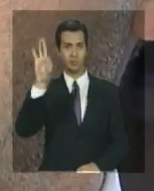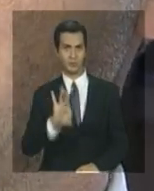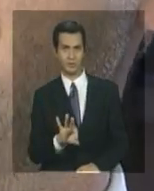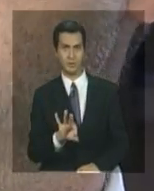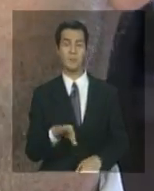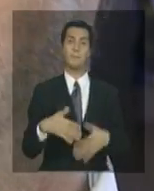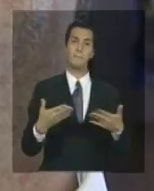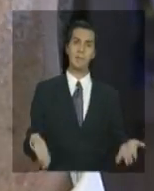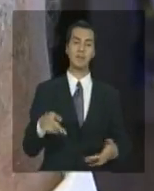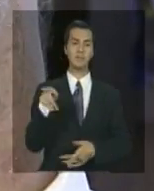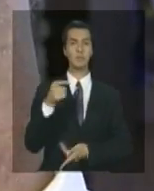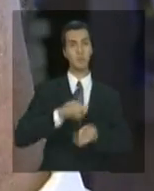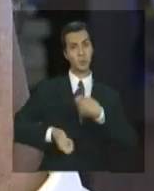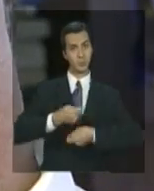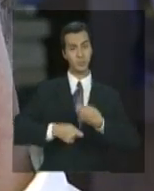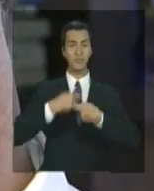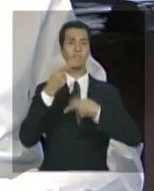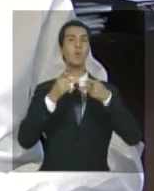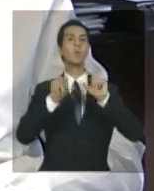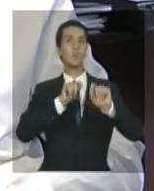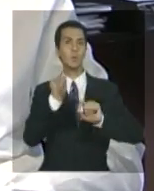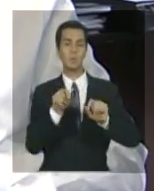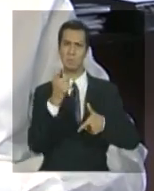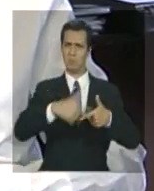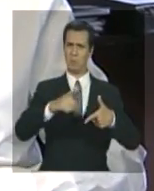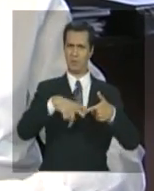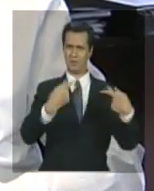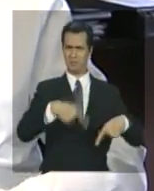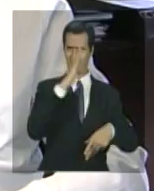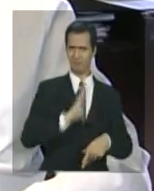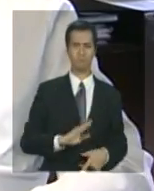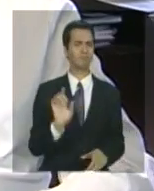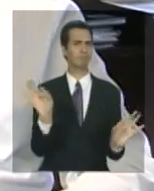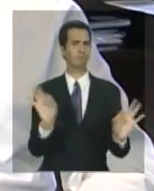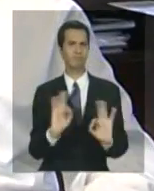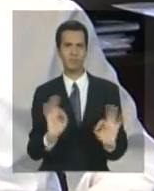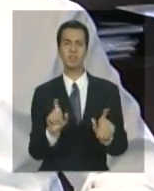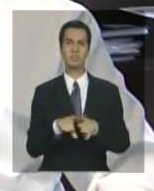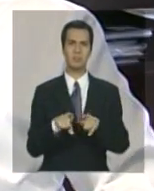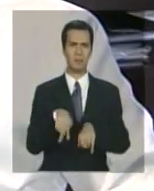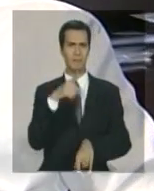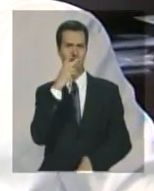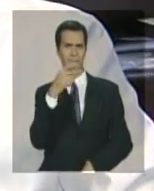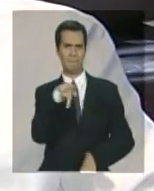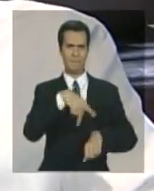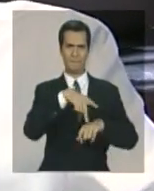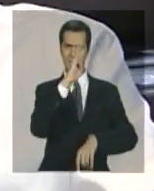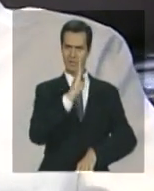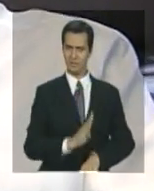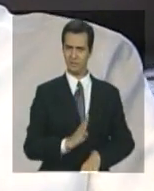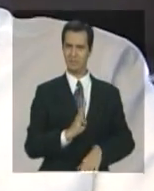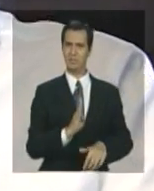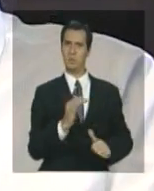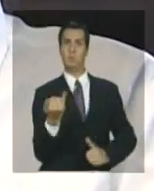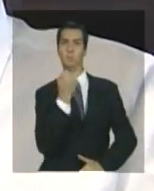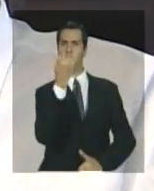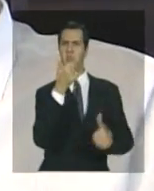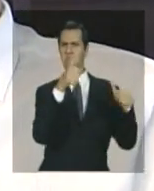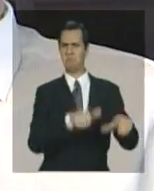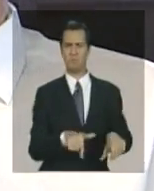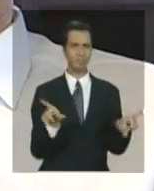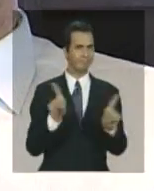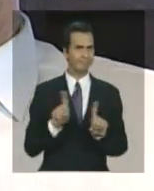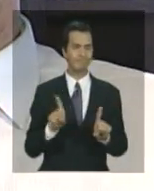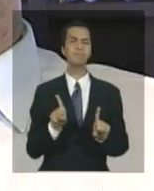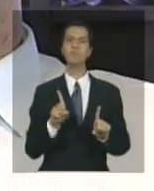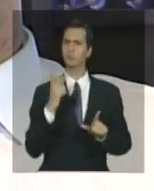economista, no entanto, isso não é necessariamente um problema para o Brasil, nem diminui a importância do país dentro do grupo. O especialista alerta